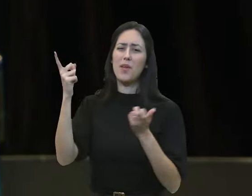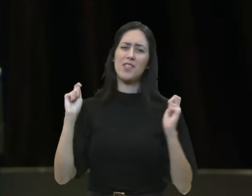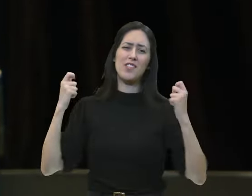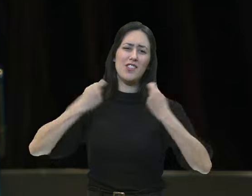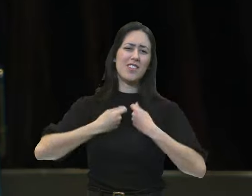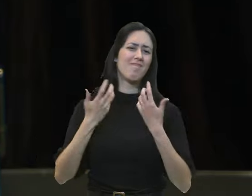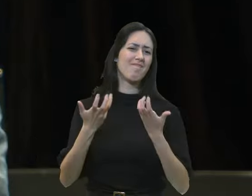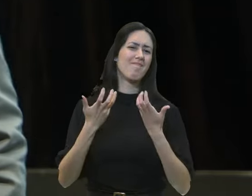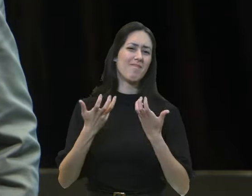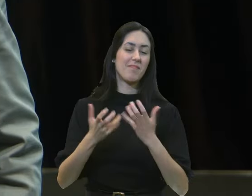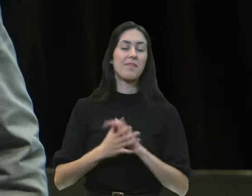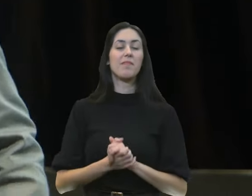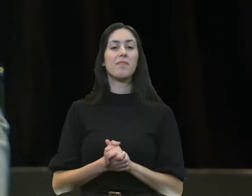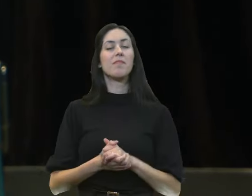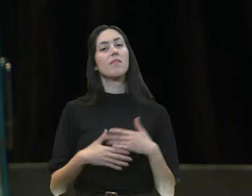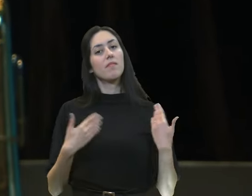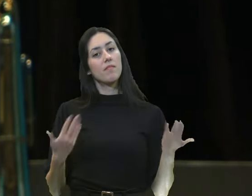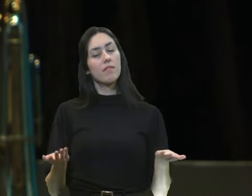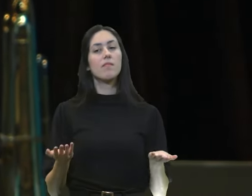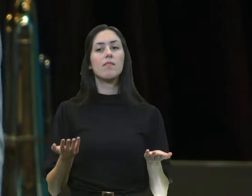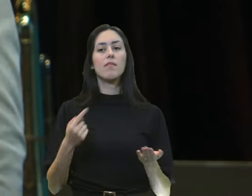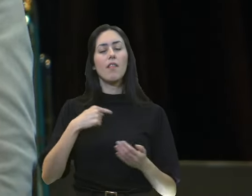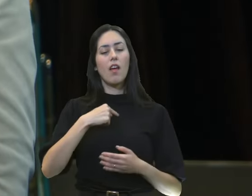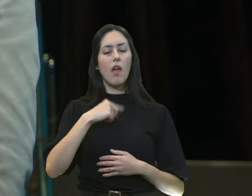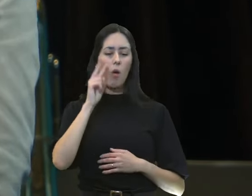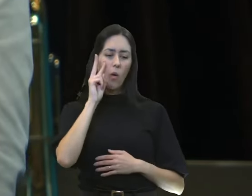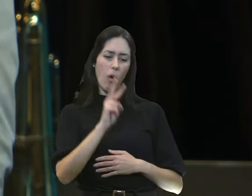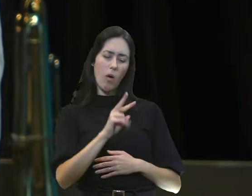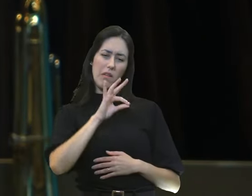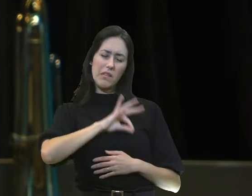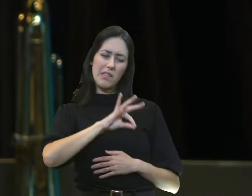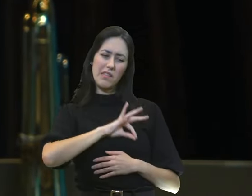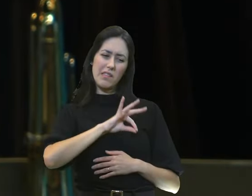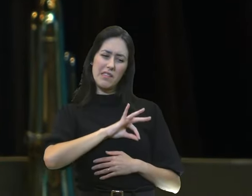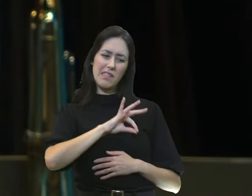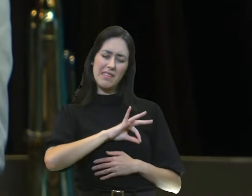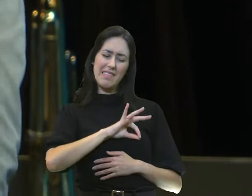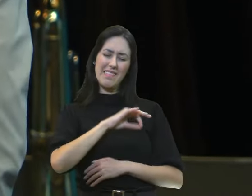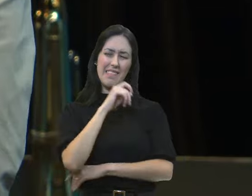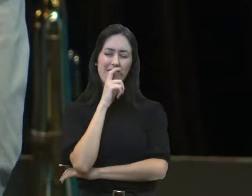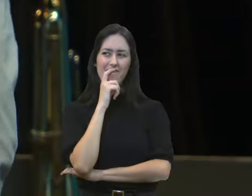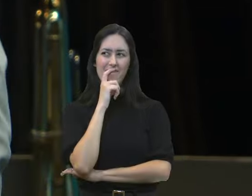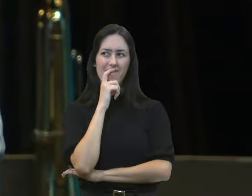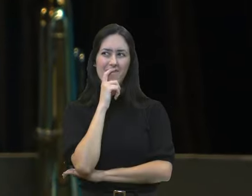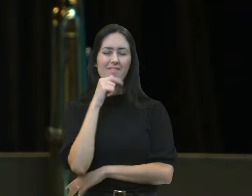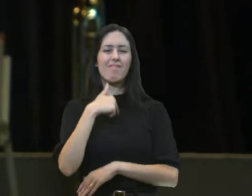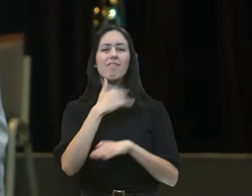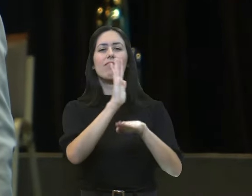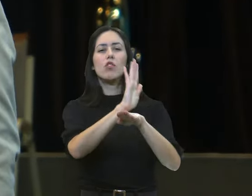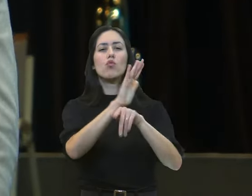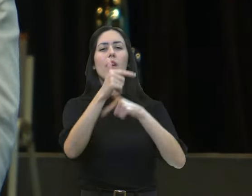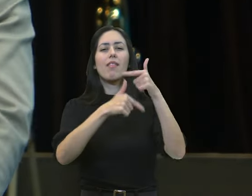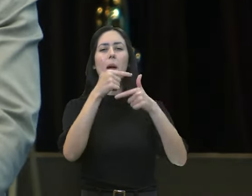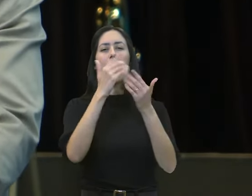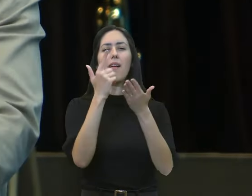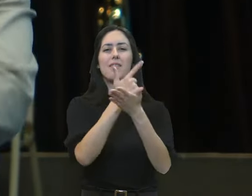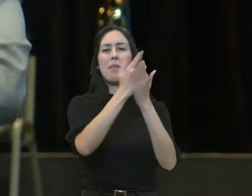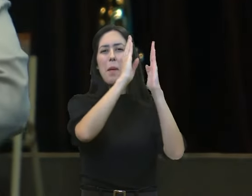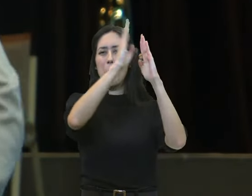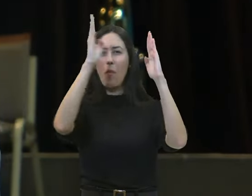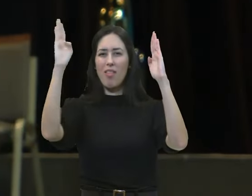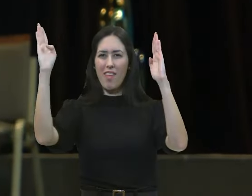E aí eu comecei a olhar o meu salário, né? É auxiliar de biblioteca. Falei,